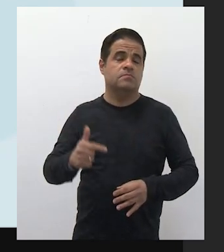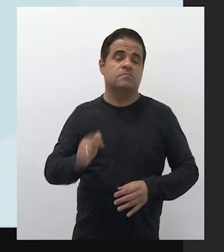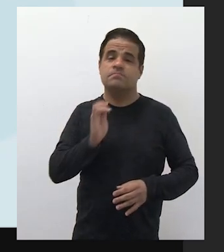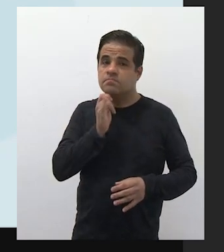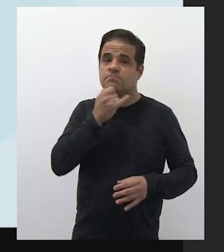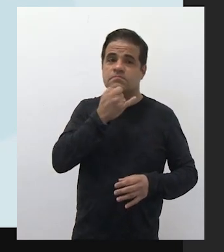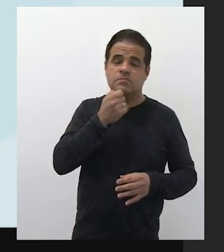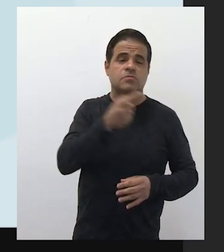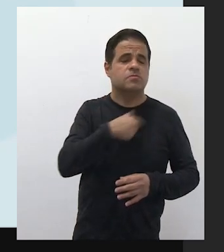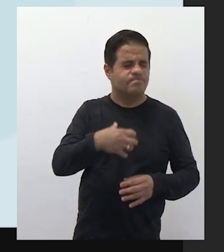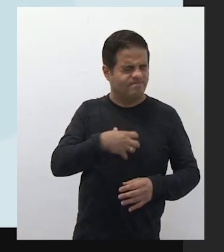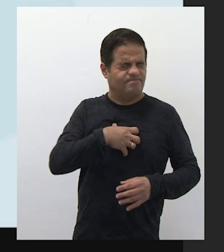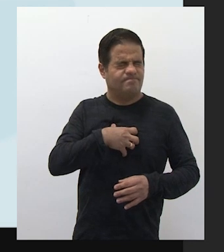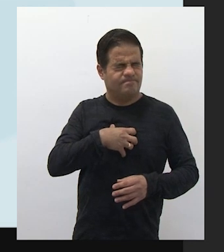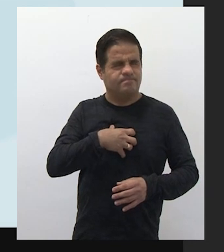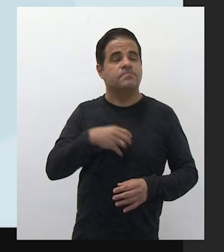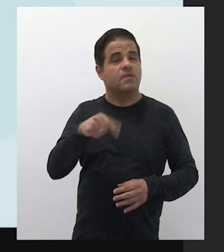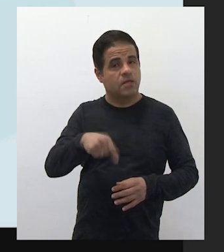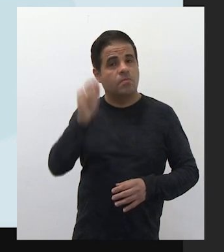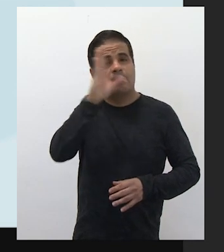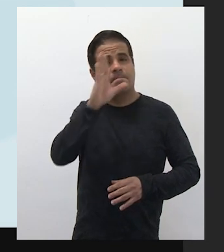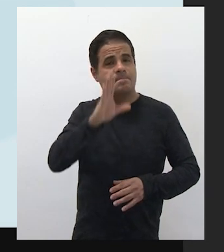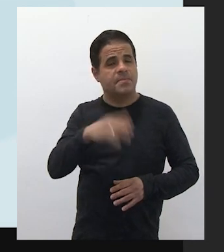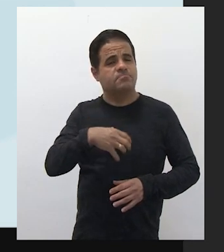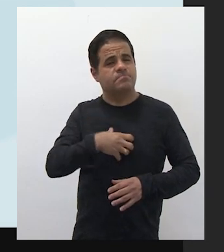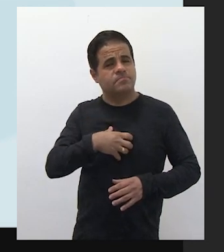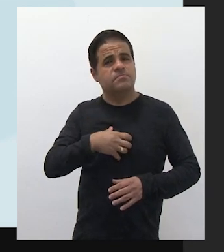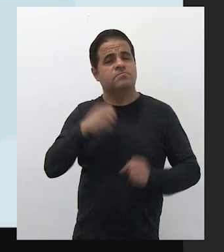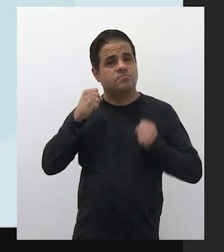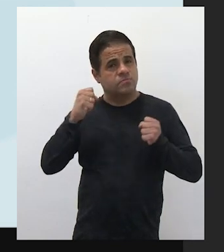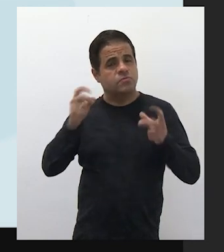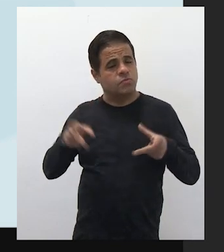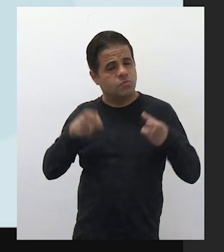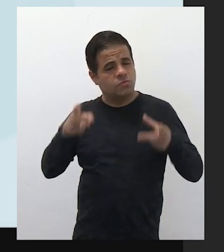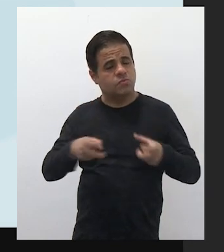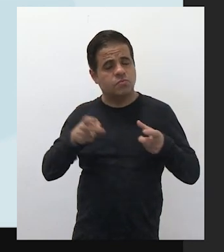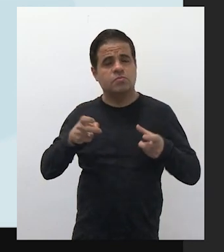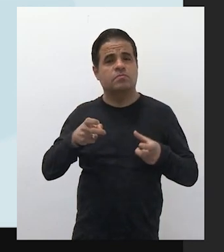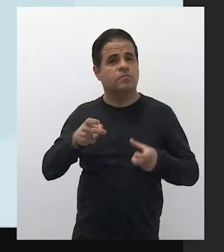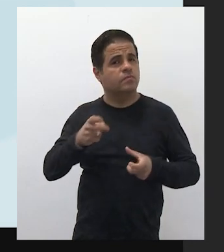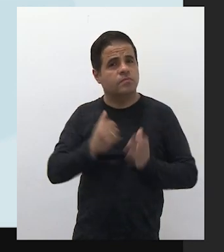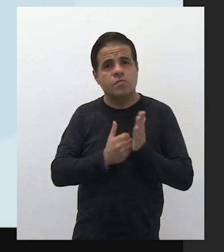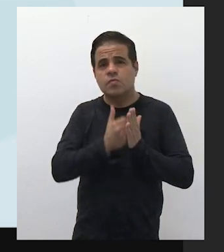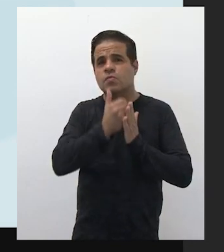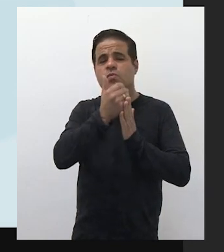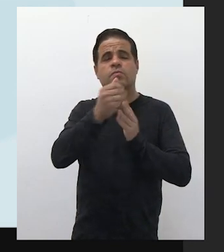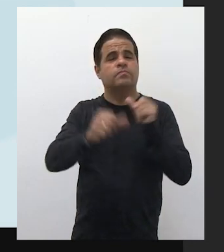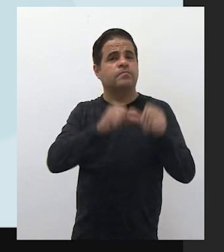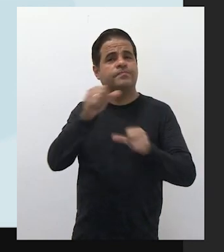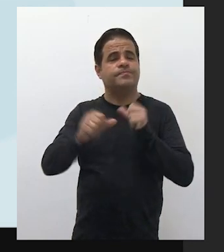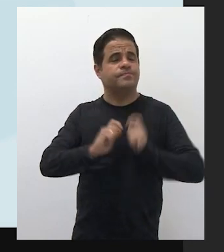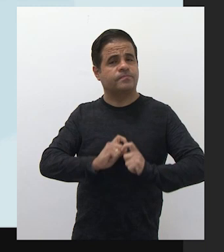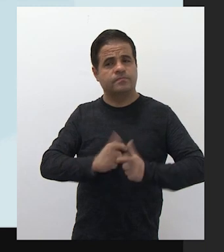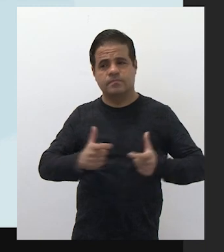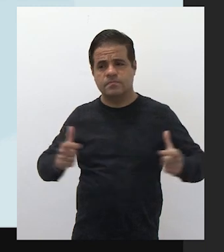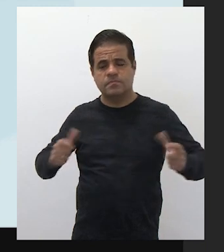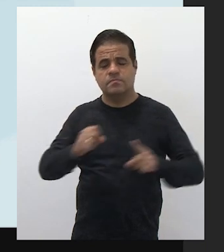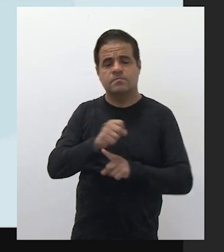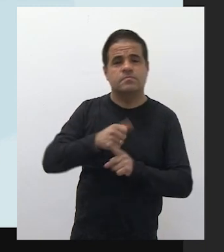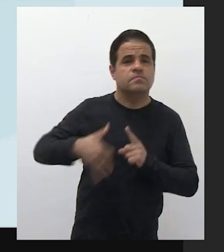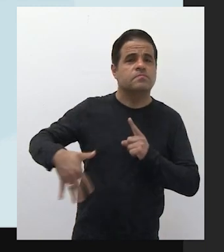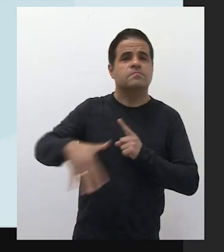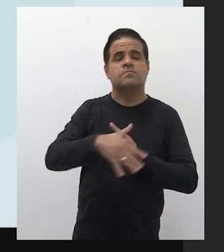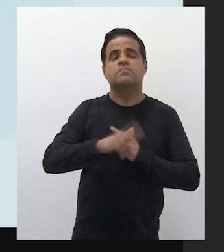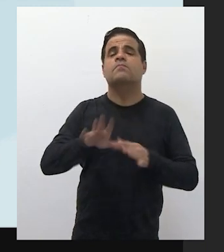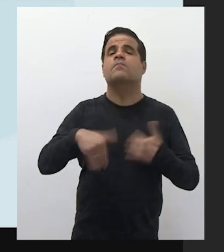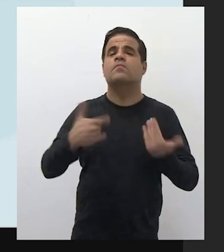Infelizmente, a gente sentiu na pele isso no Brasil. O poder de consumo aumentou, sem a modificação das estruturas sociais. Qual